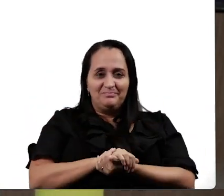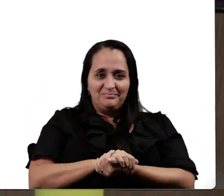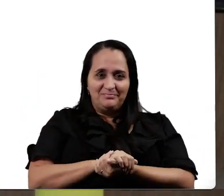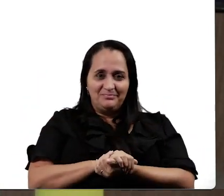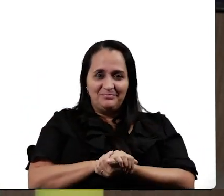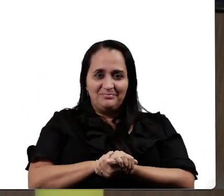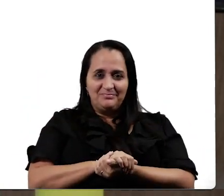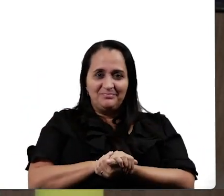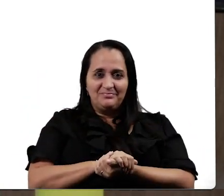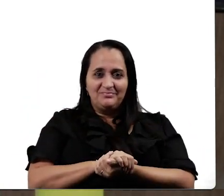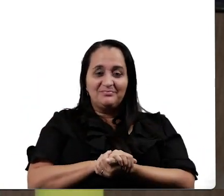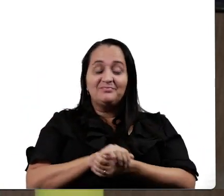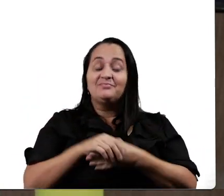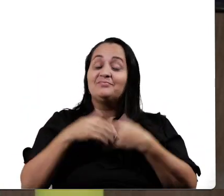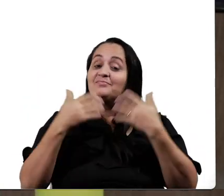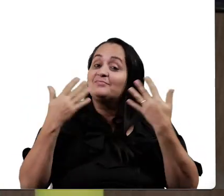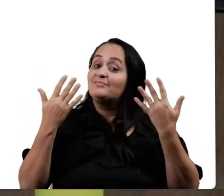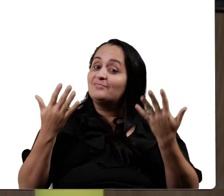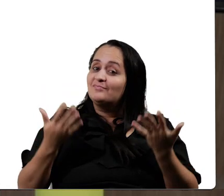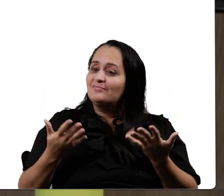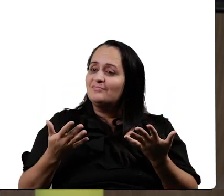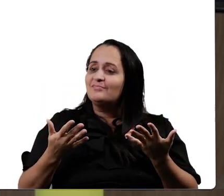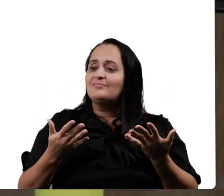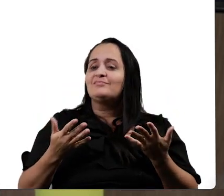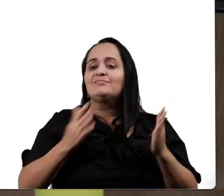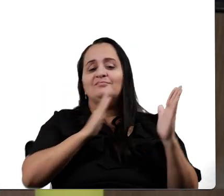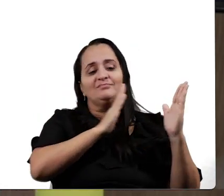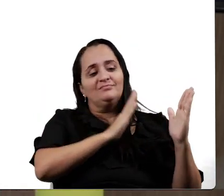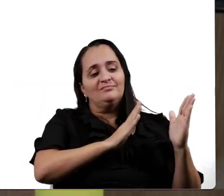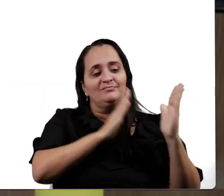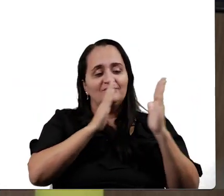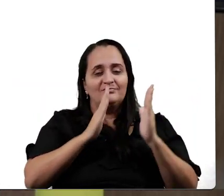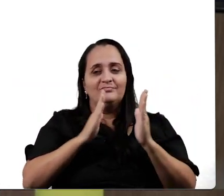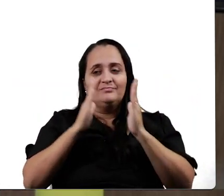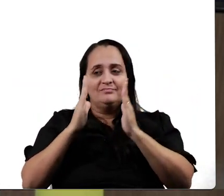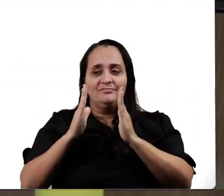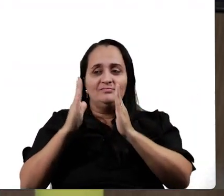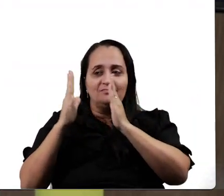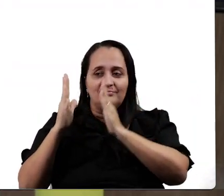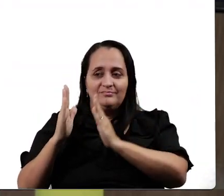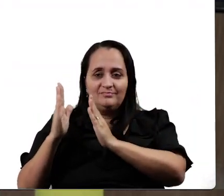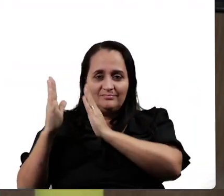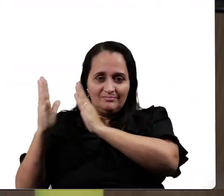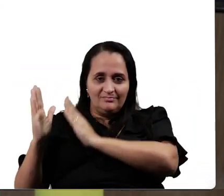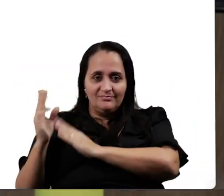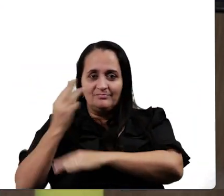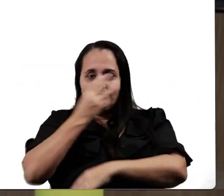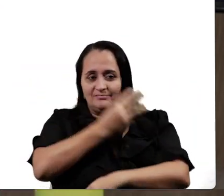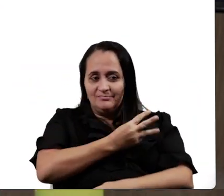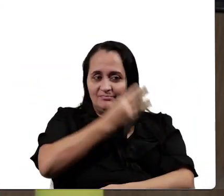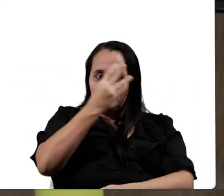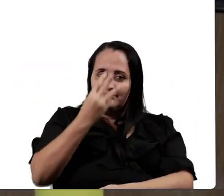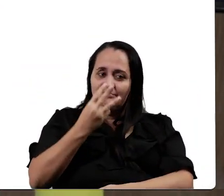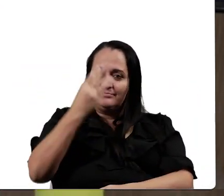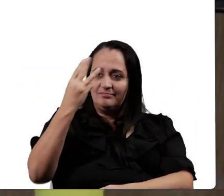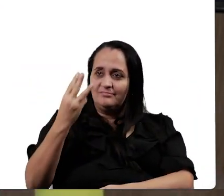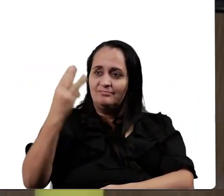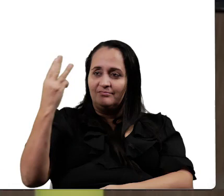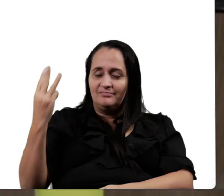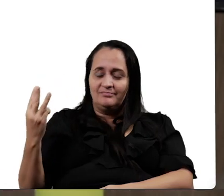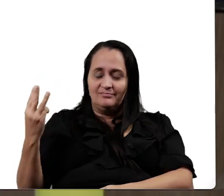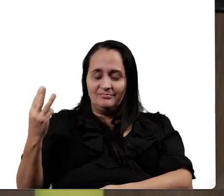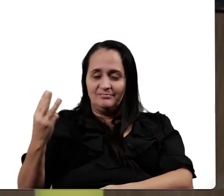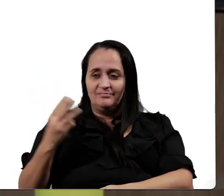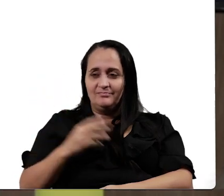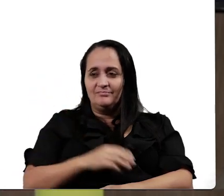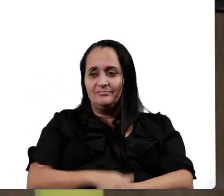no quarto vasinho então Aqui estamos fazendo uma sequência de 3 3 3 3 em